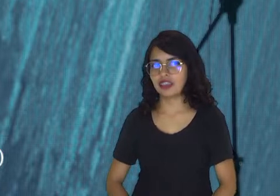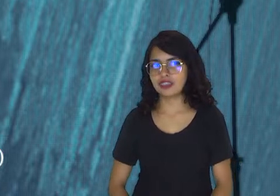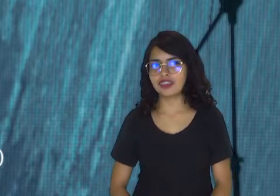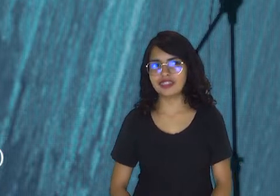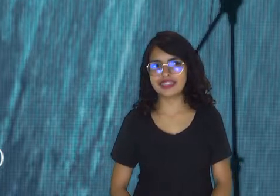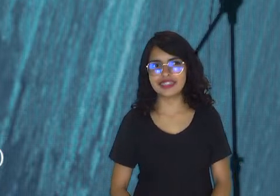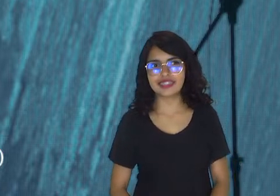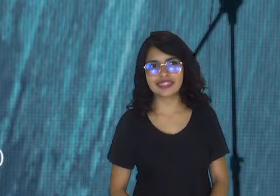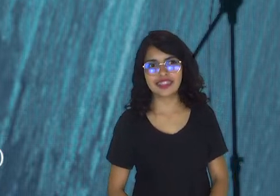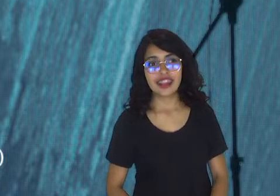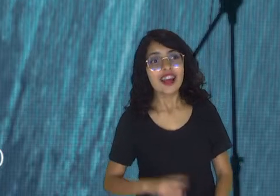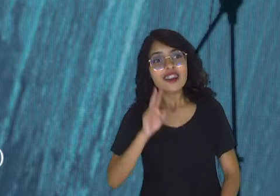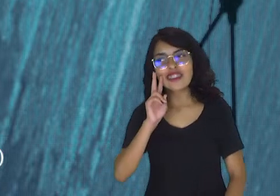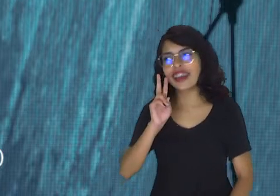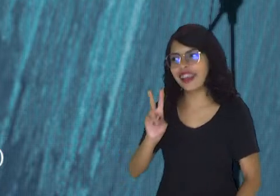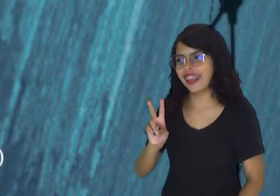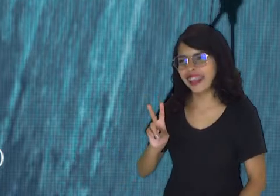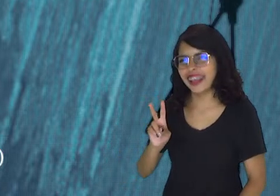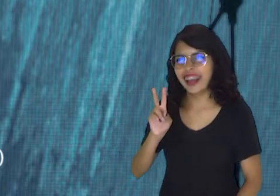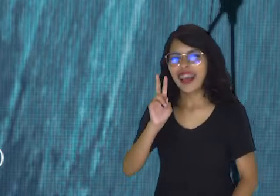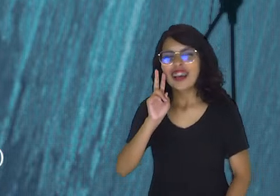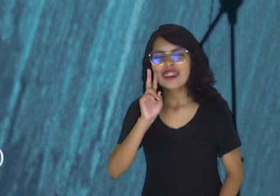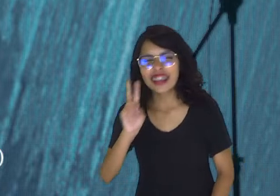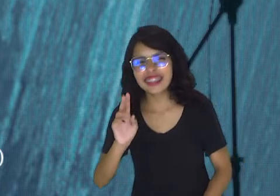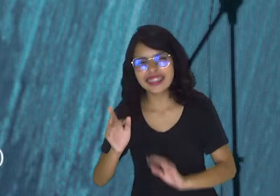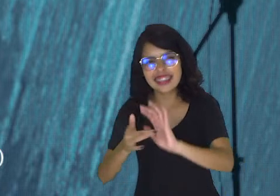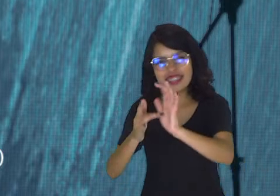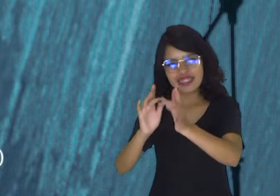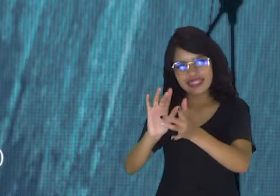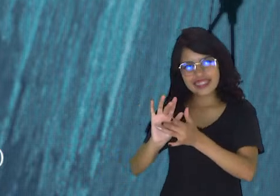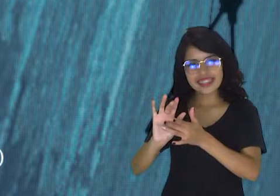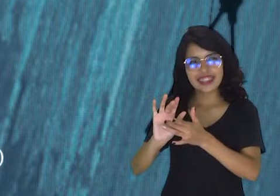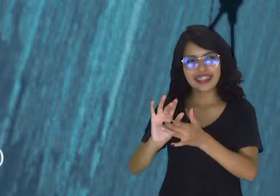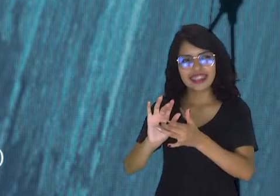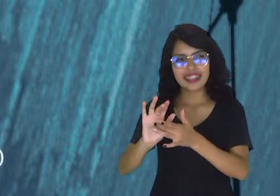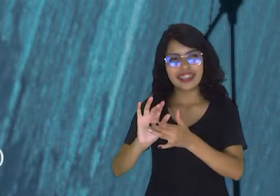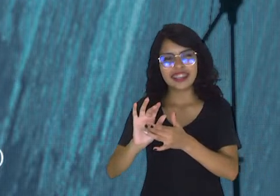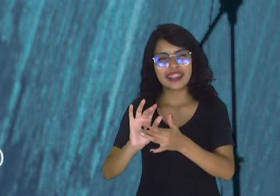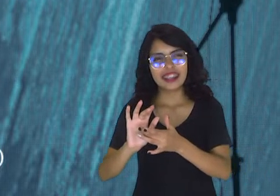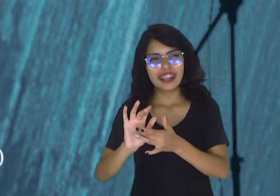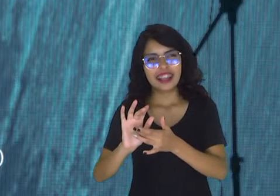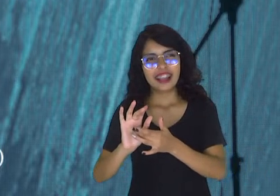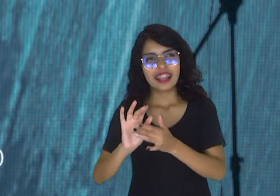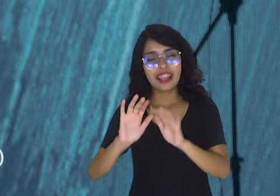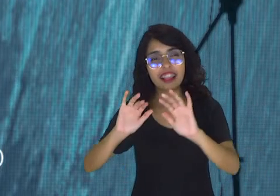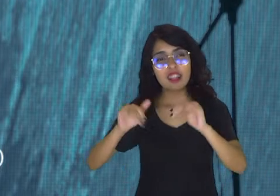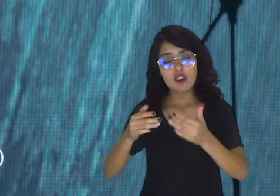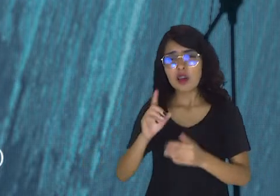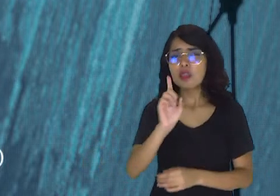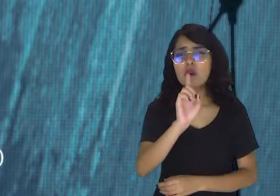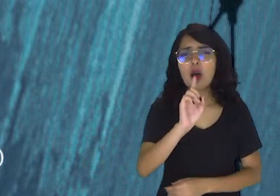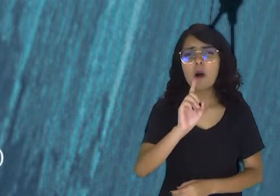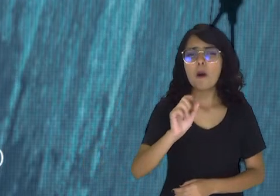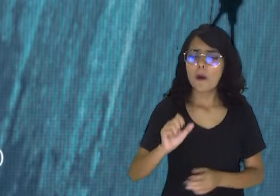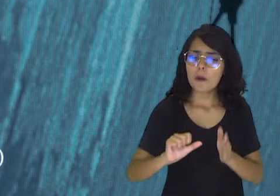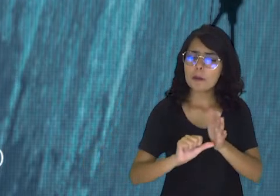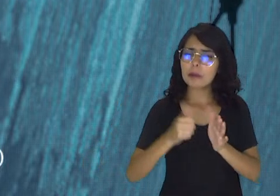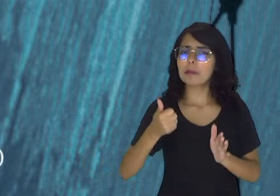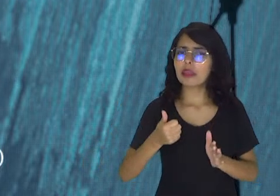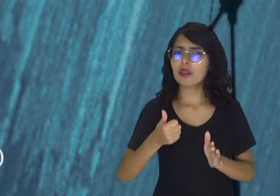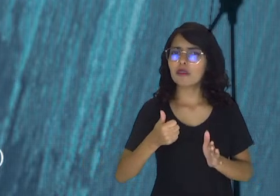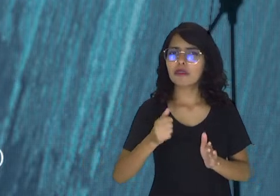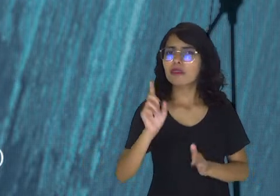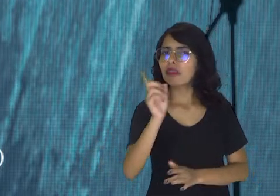Jesus, o autor. Mas ele não é só o autor. Ele não é só o primeiro, ele é o